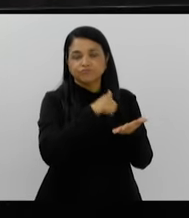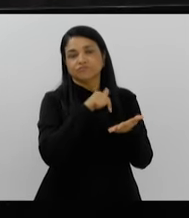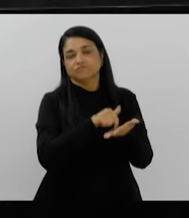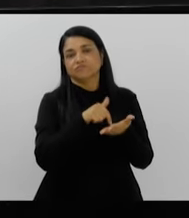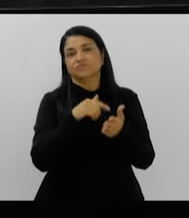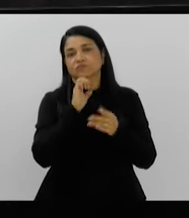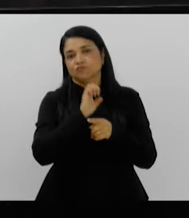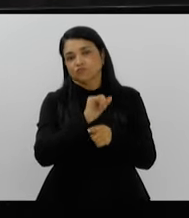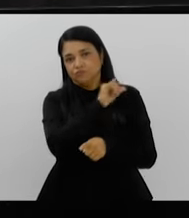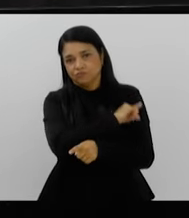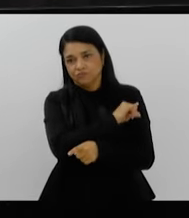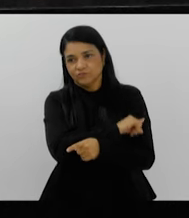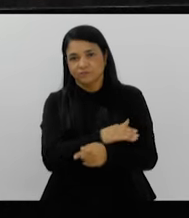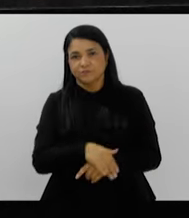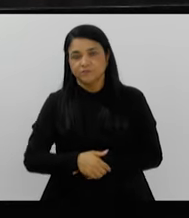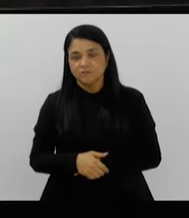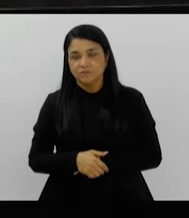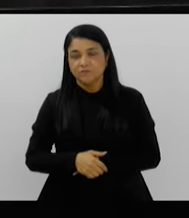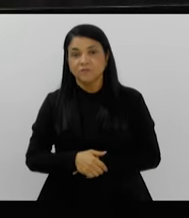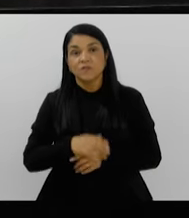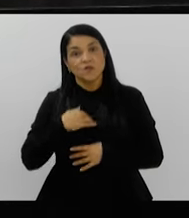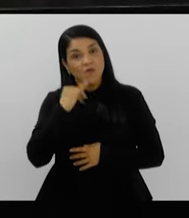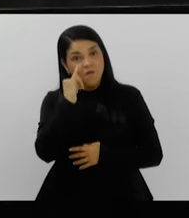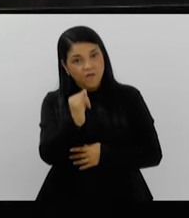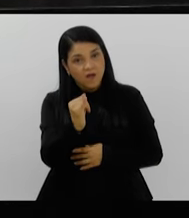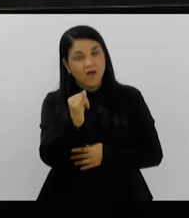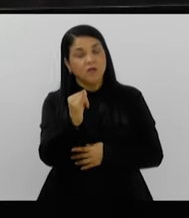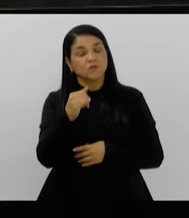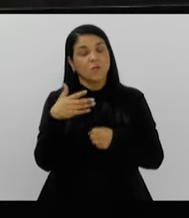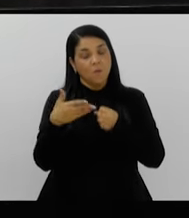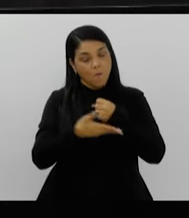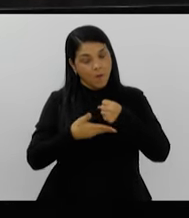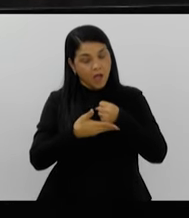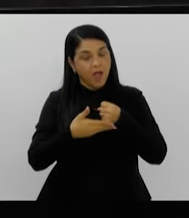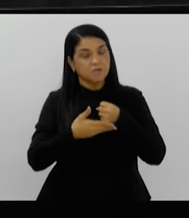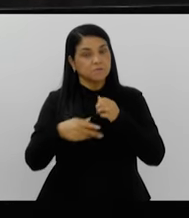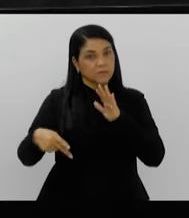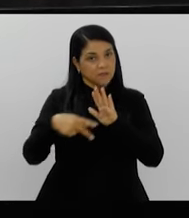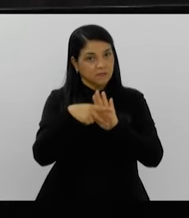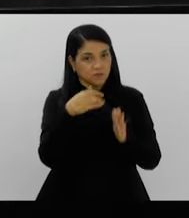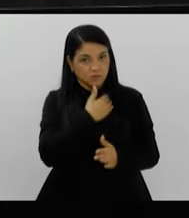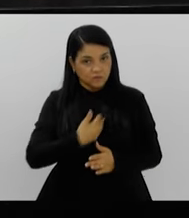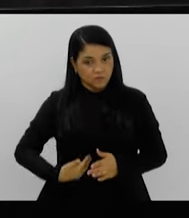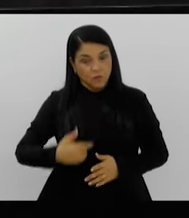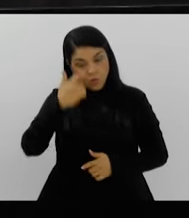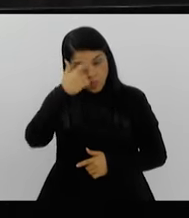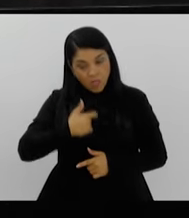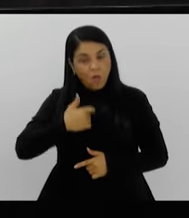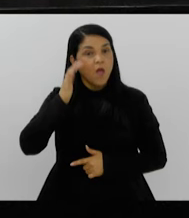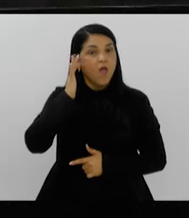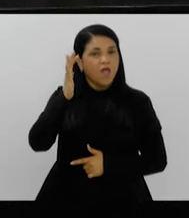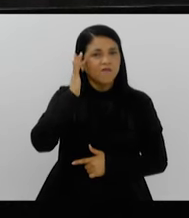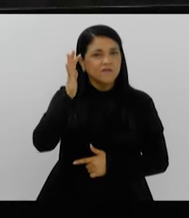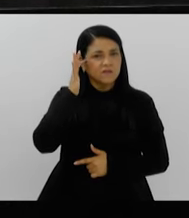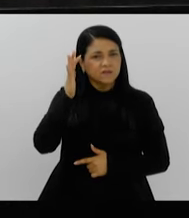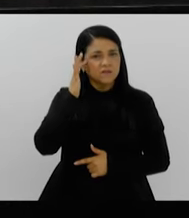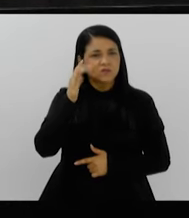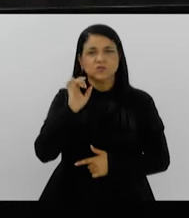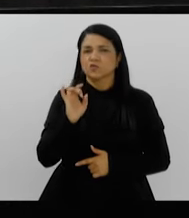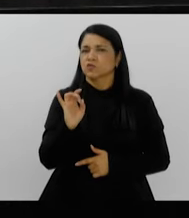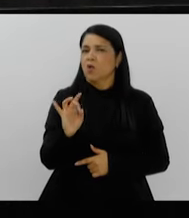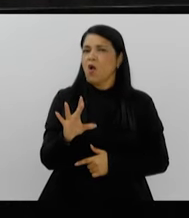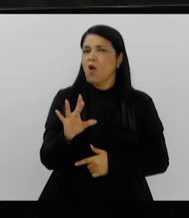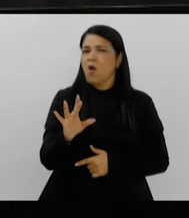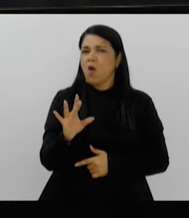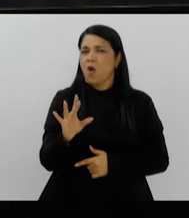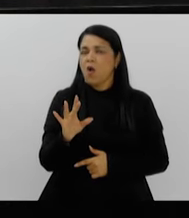do Rio de Janeiro? Então, quando eu falo aqui como base de governo, eu também reflito não apenas aquilo que